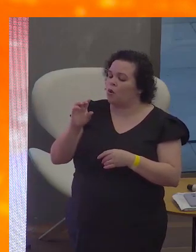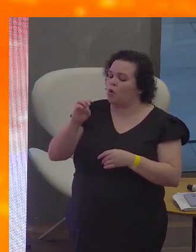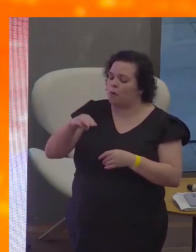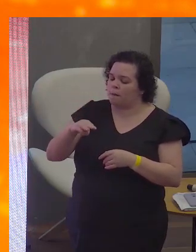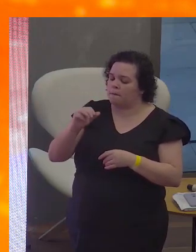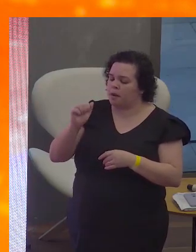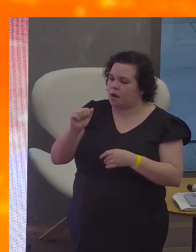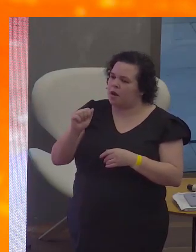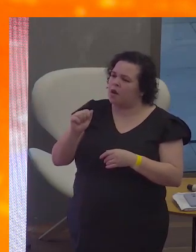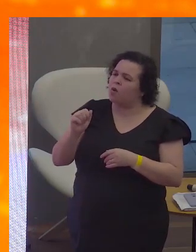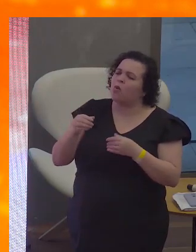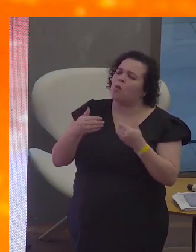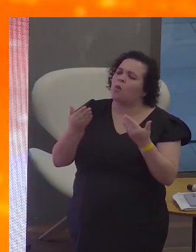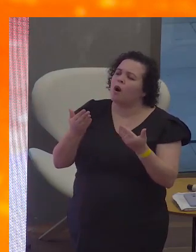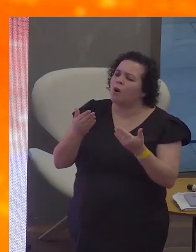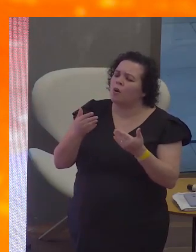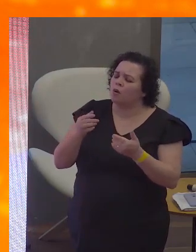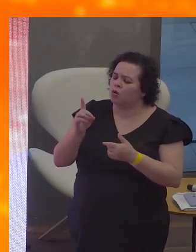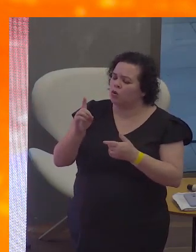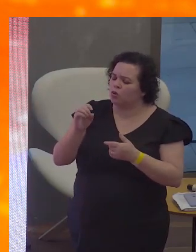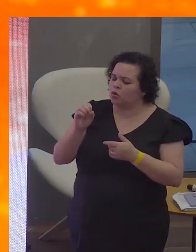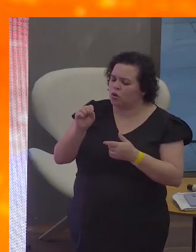pode ser